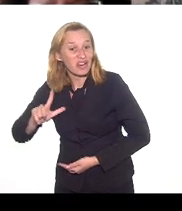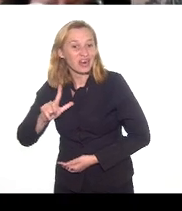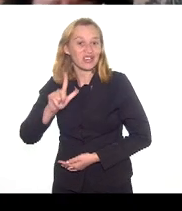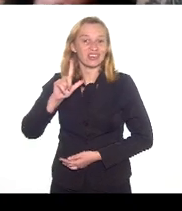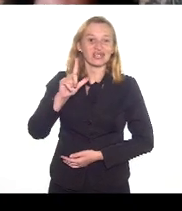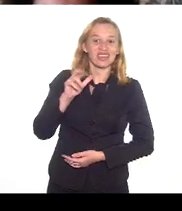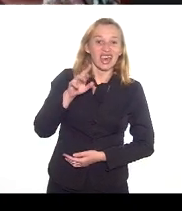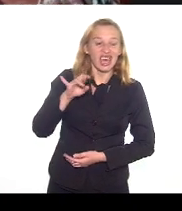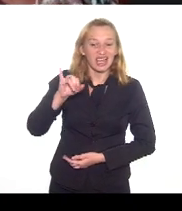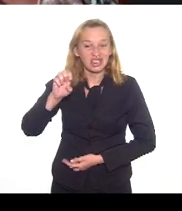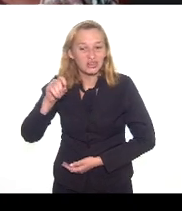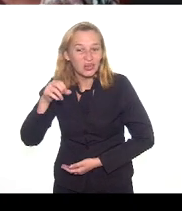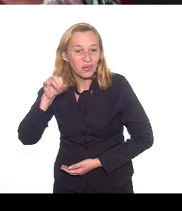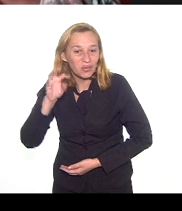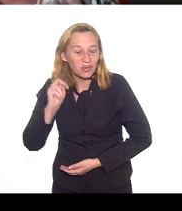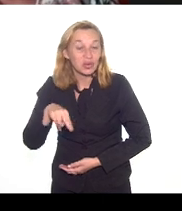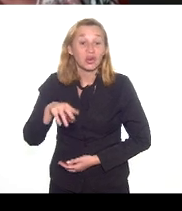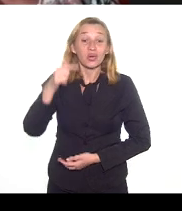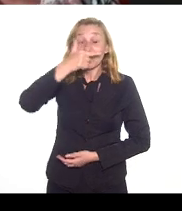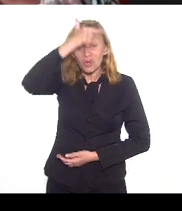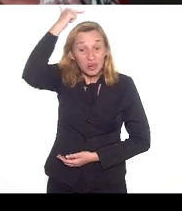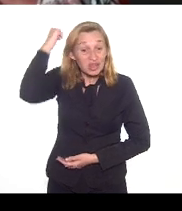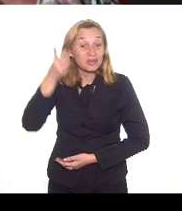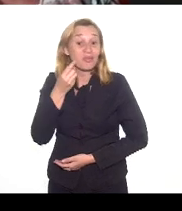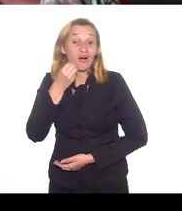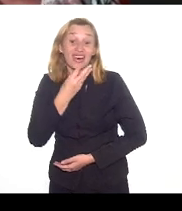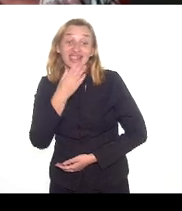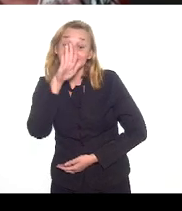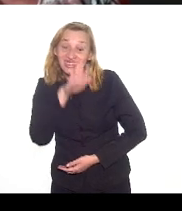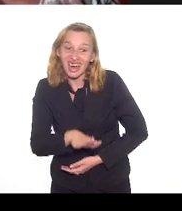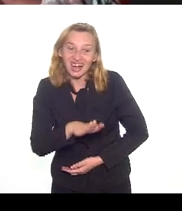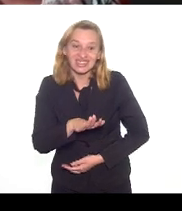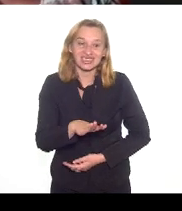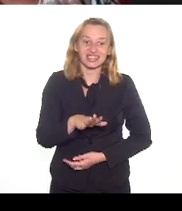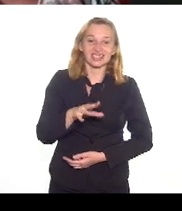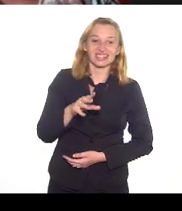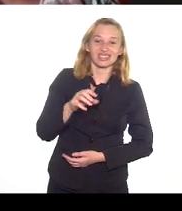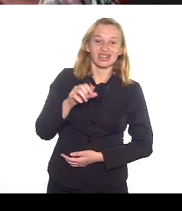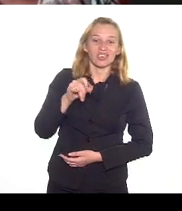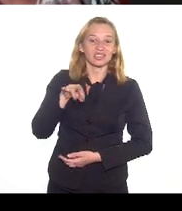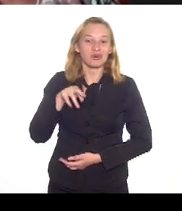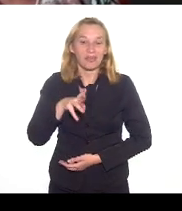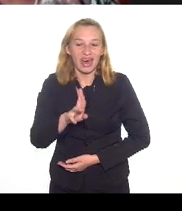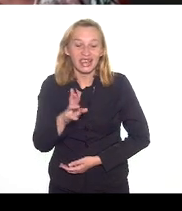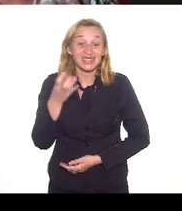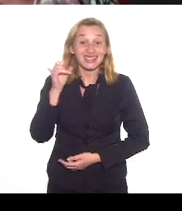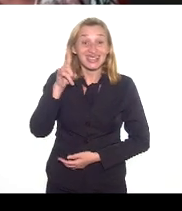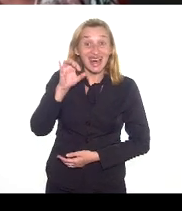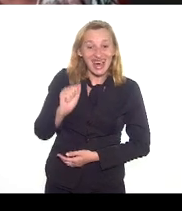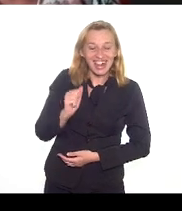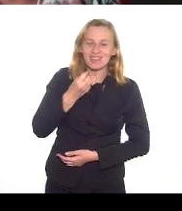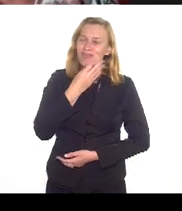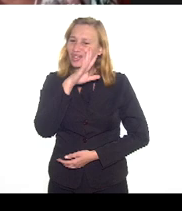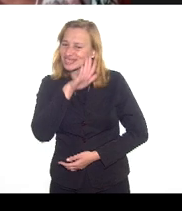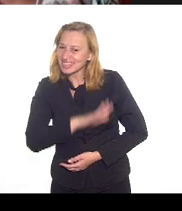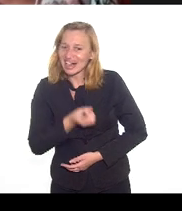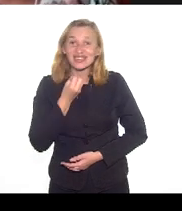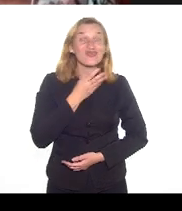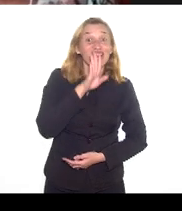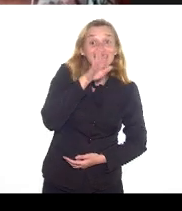Ecton, Luiz. Boa tarde, boa Marta. Boa tarde, presidente. Boa tarde, Osenberg, Célia. Boa tarde.